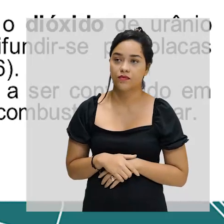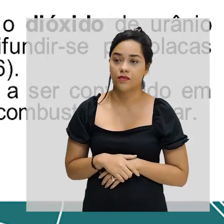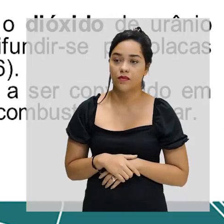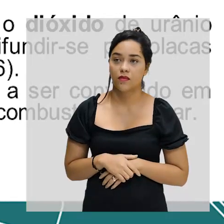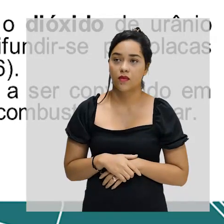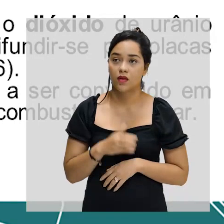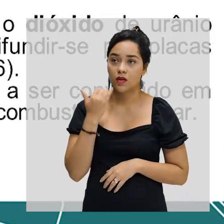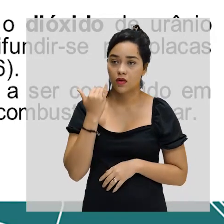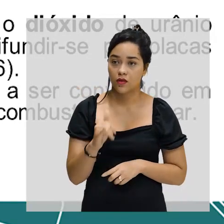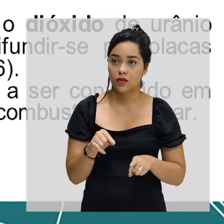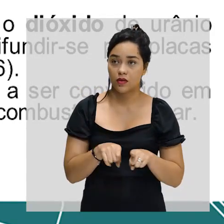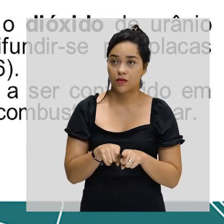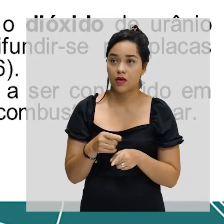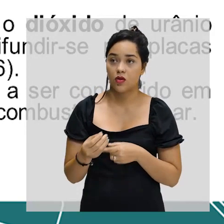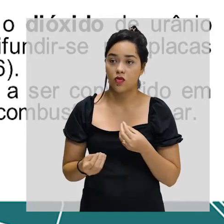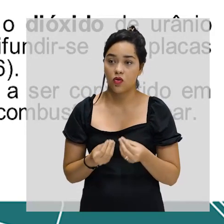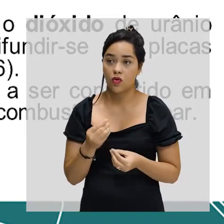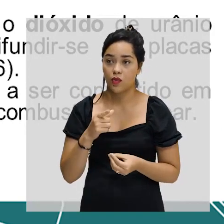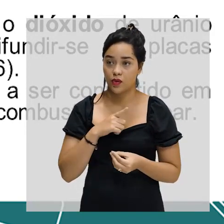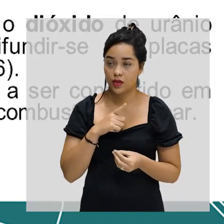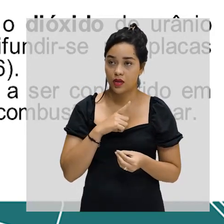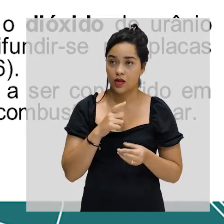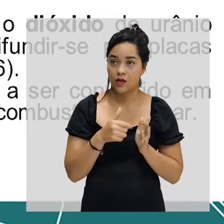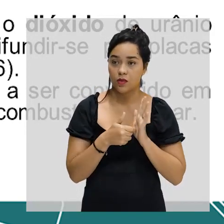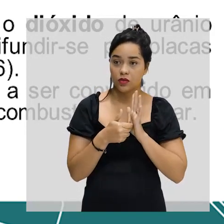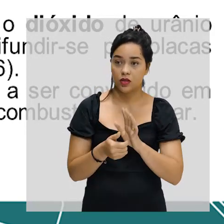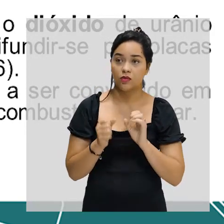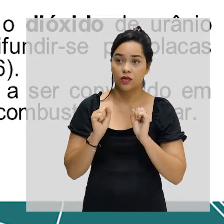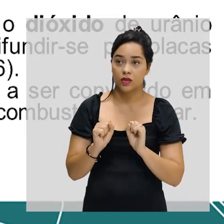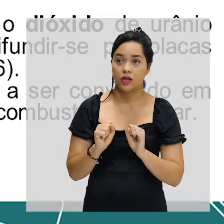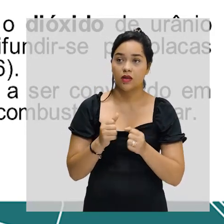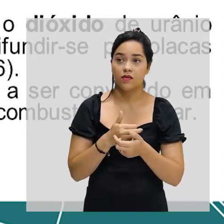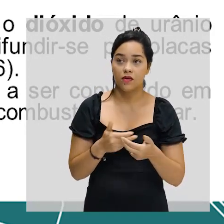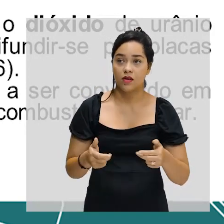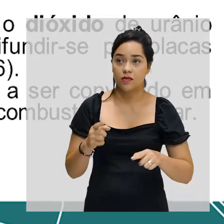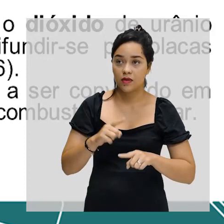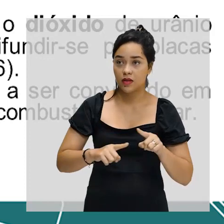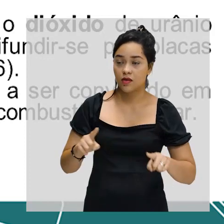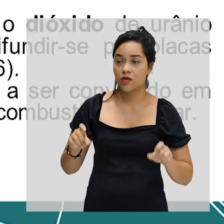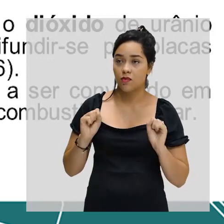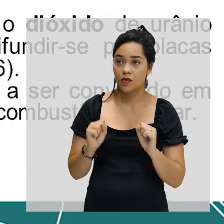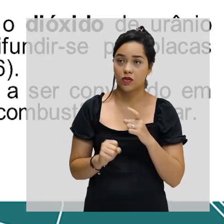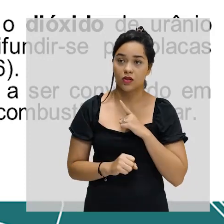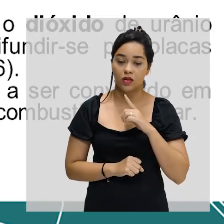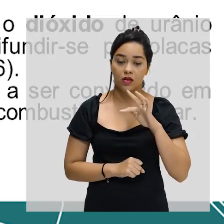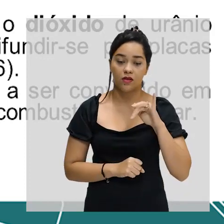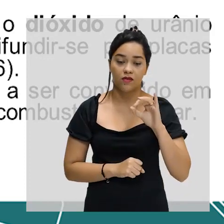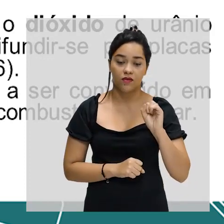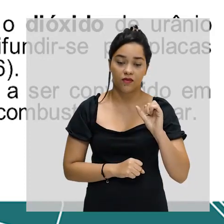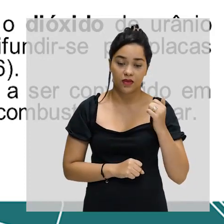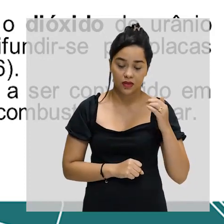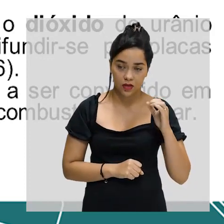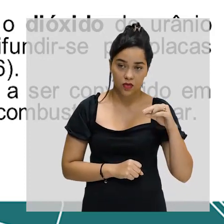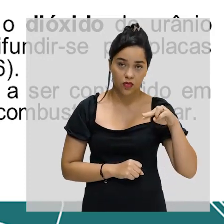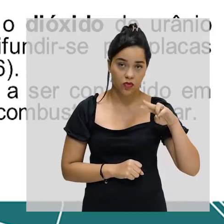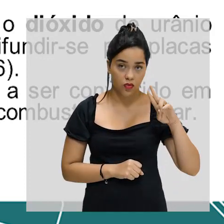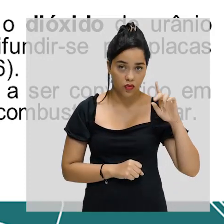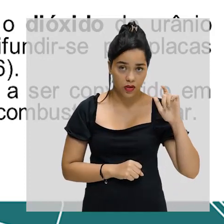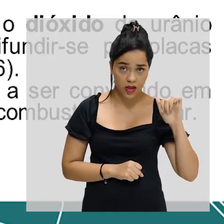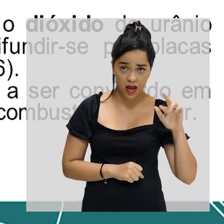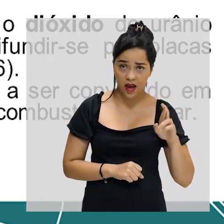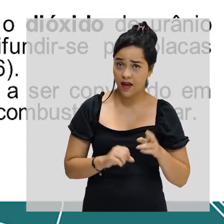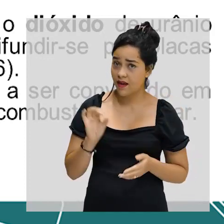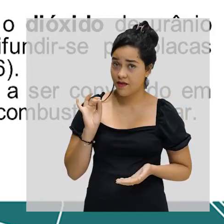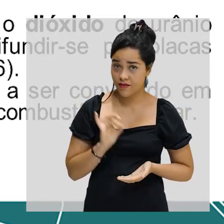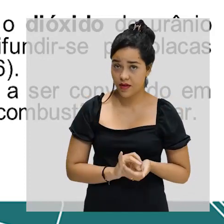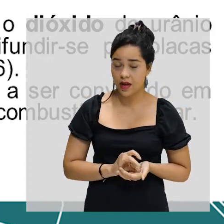combustível nuclear é comumente empregado para designar um material que pode sofrer fissão nuclear. Certo? Isso é fato,